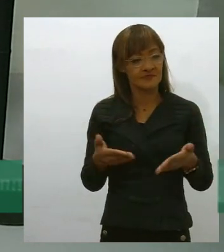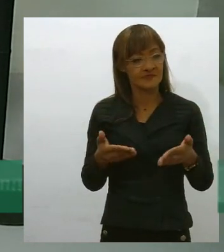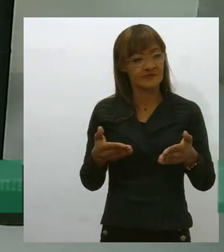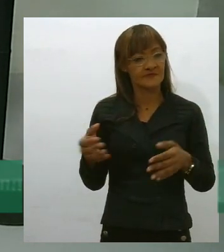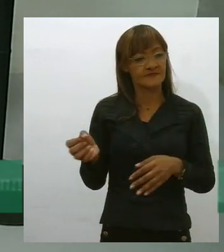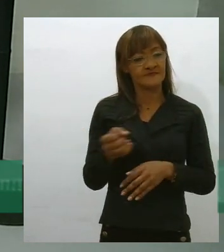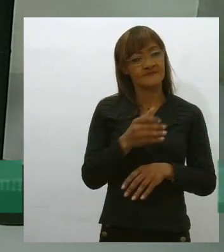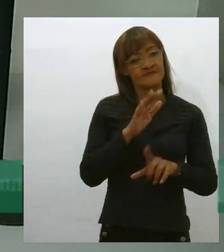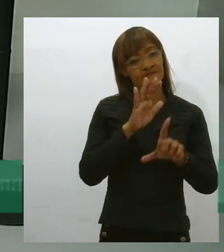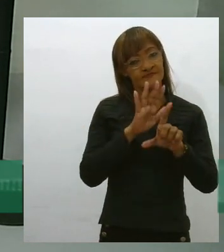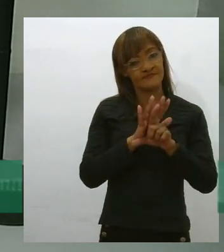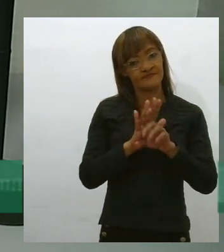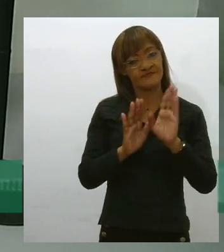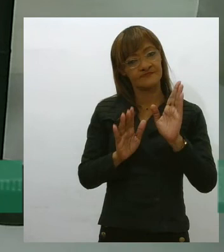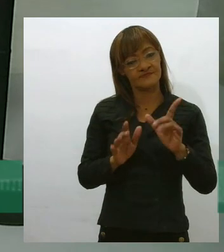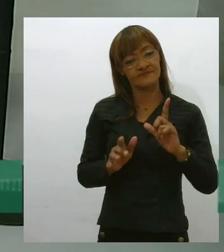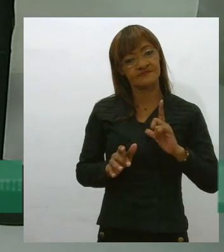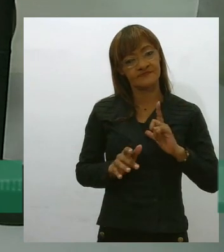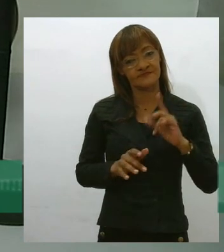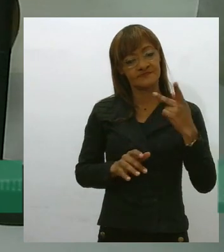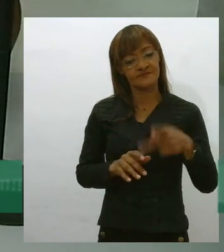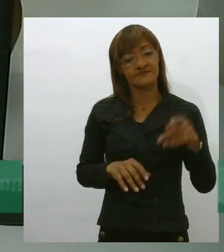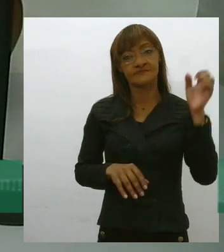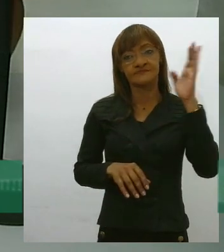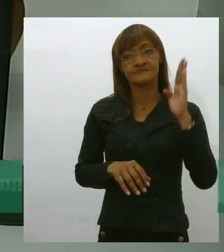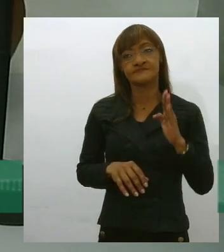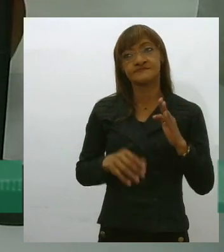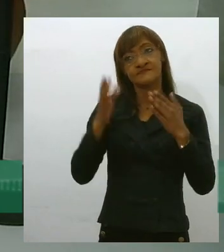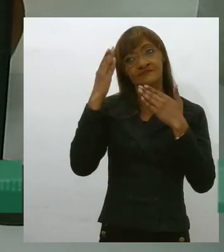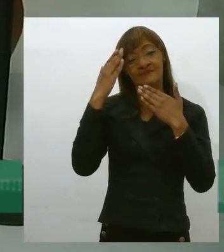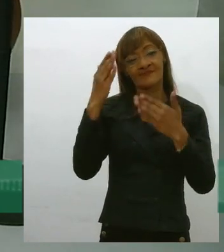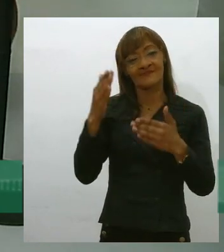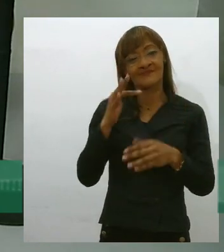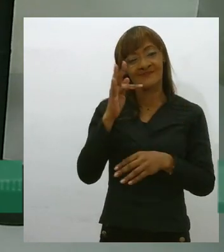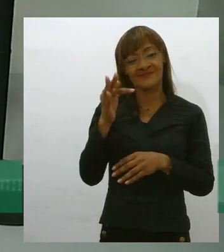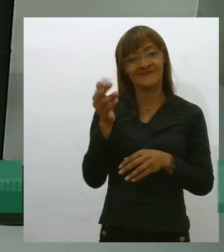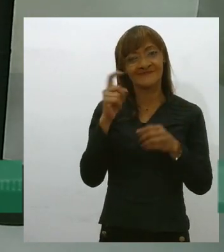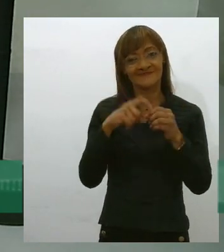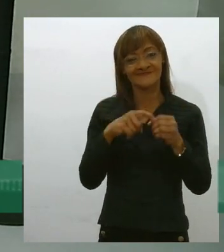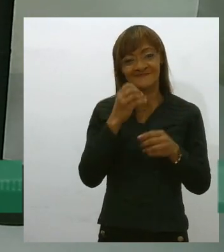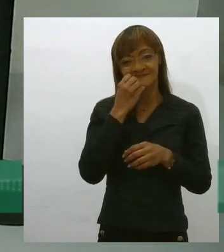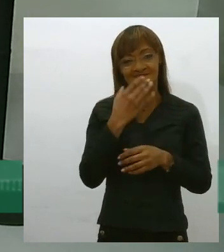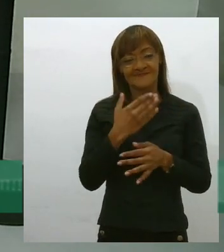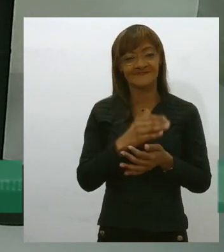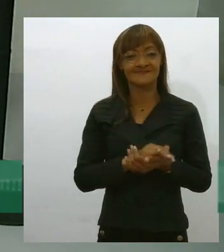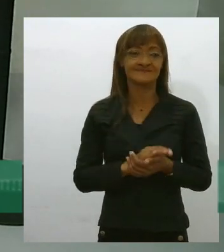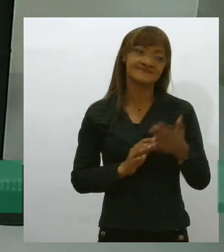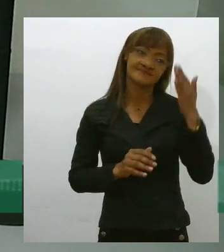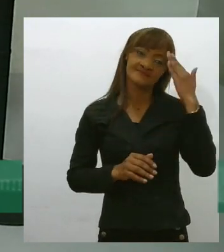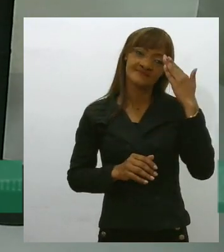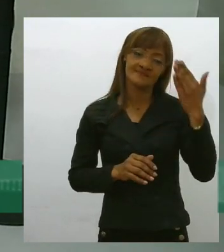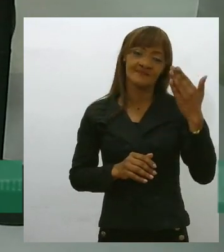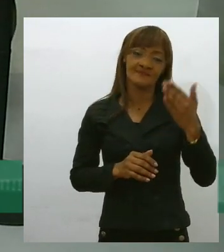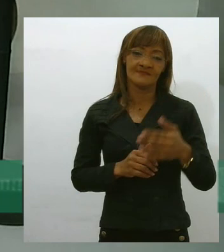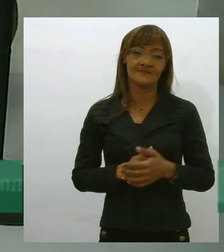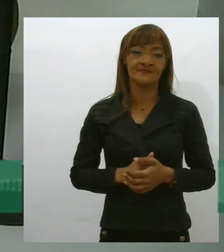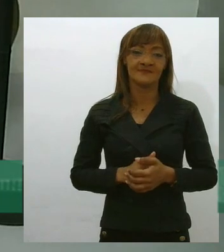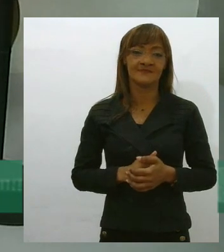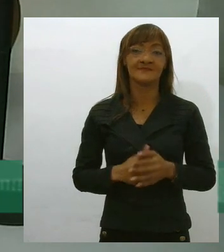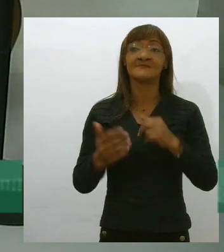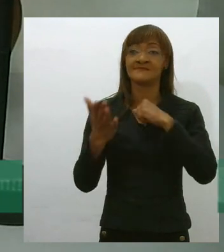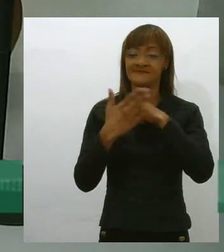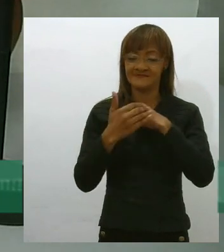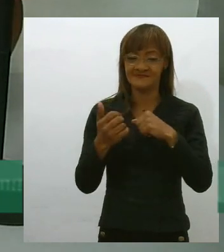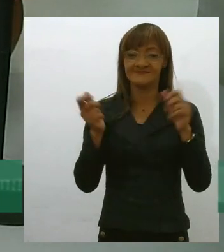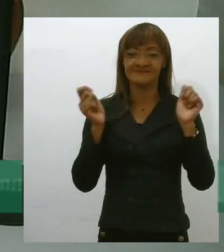lei que já está em vigor aqui no Brasil Obrigado até uma próxima oportunidade Obrigado Clécio e pode me chamar que